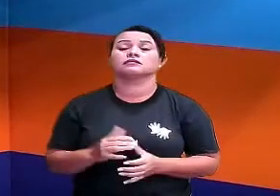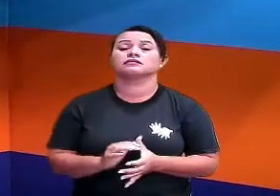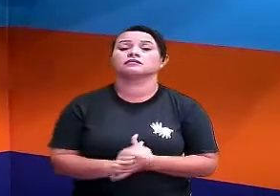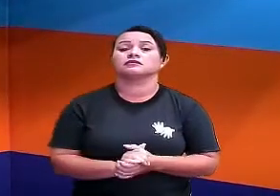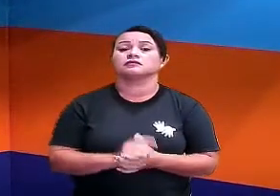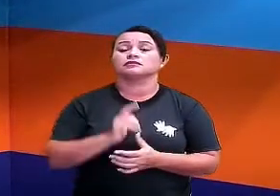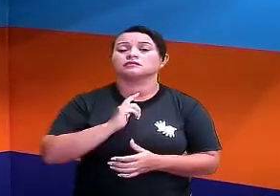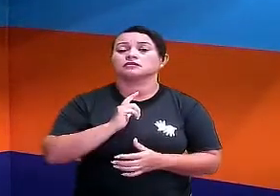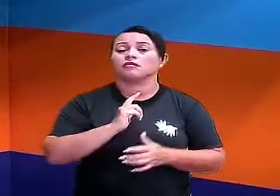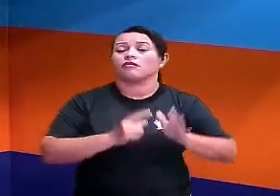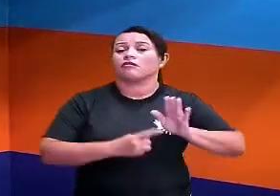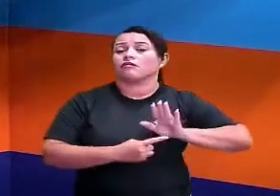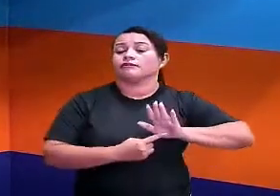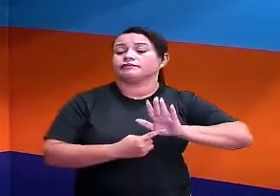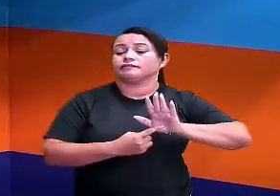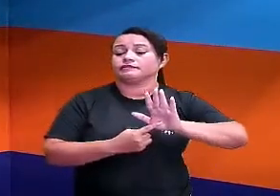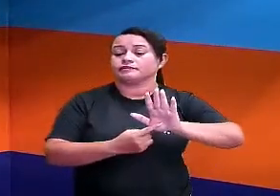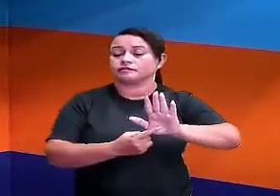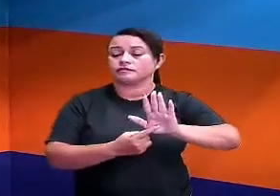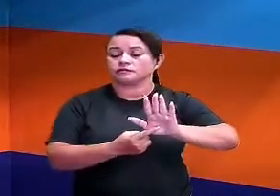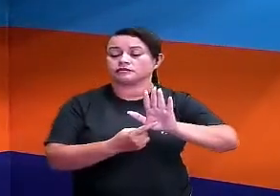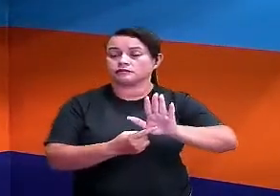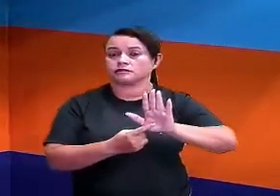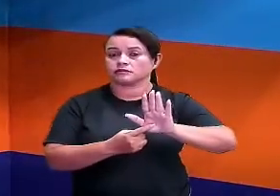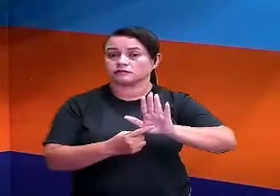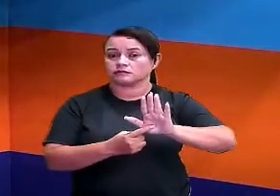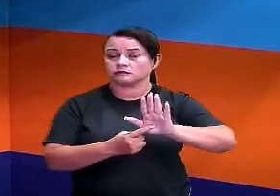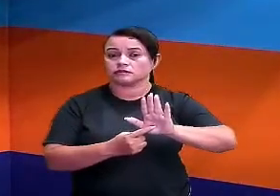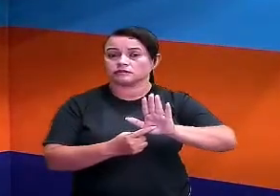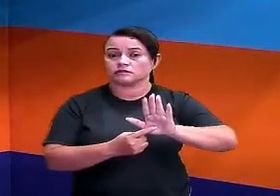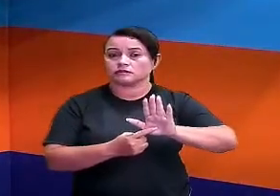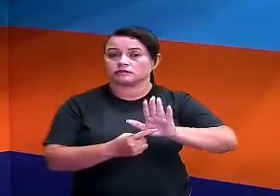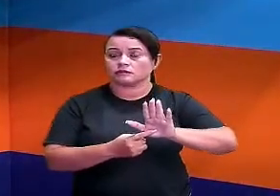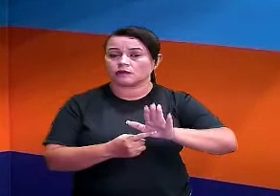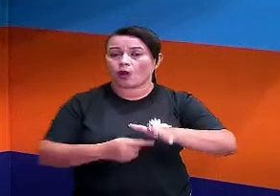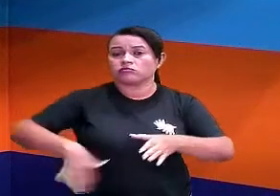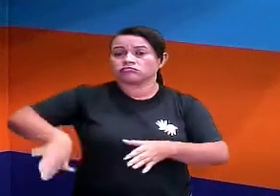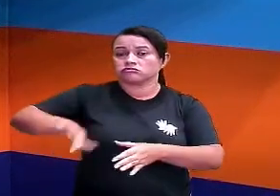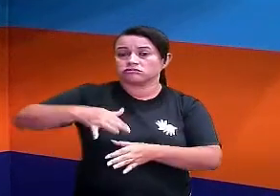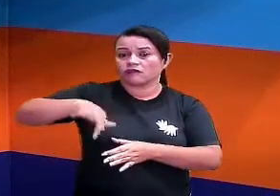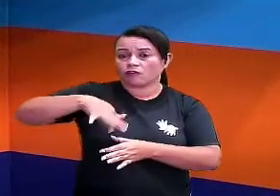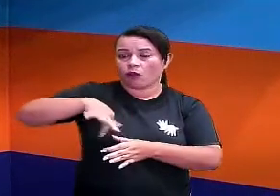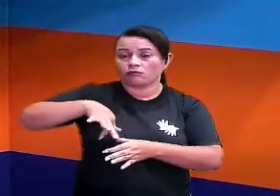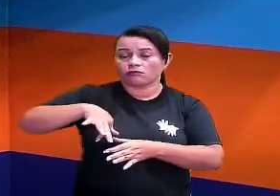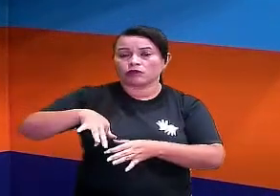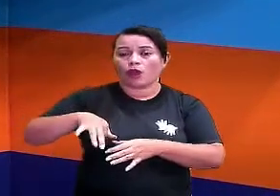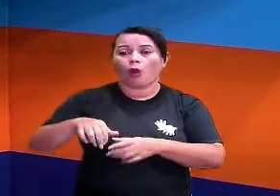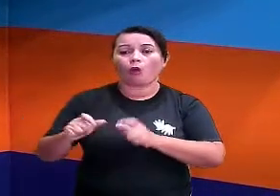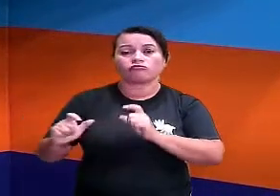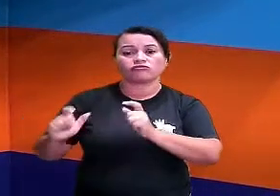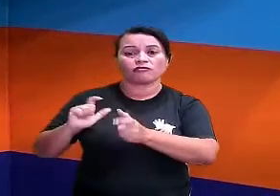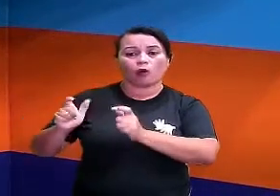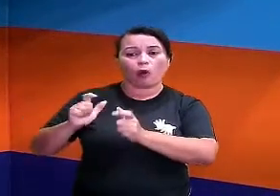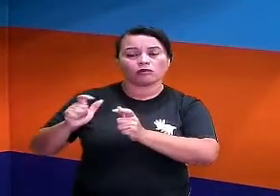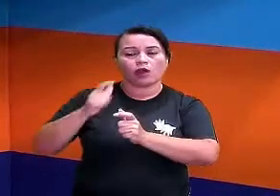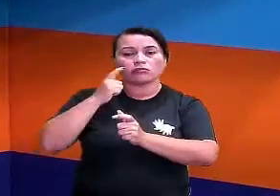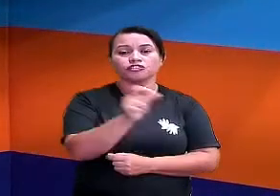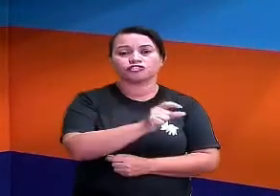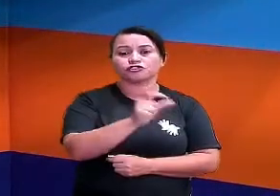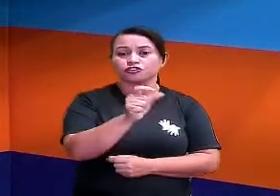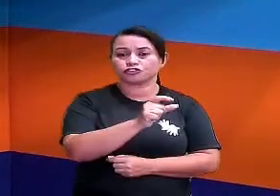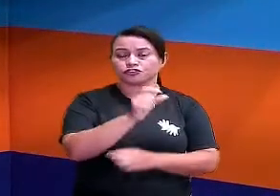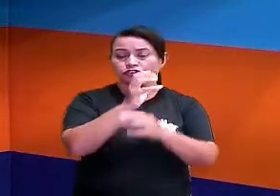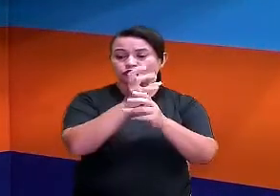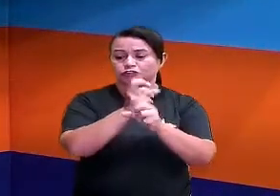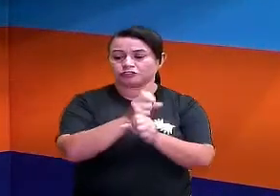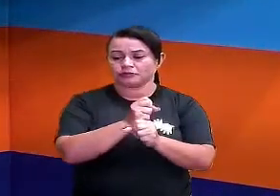a representação, né, da fórmula que eu vou utilizar para essa resolução é x, ó, esse trazinho em cima aí indica que